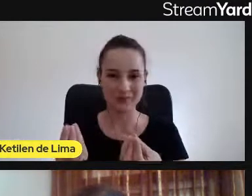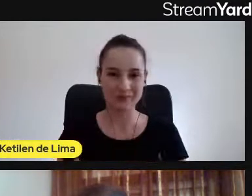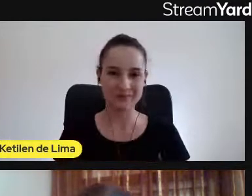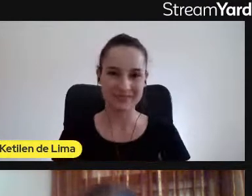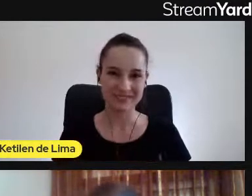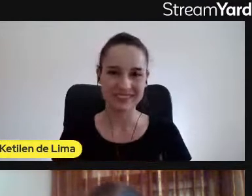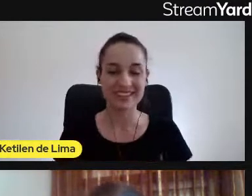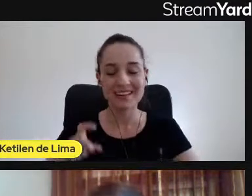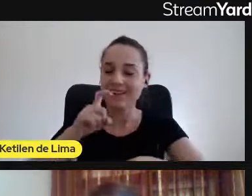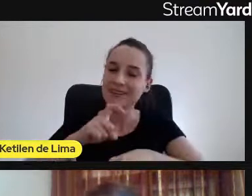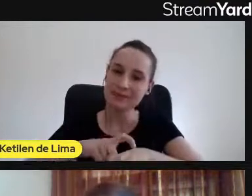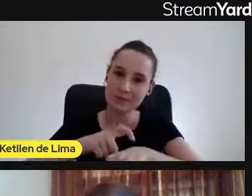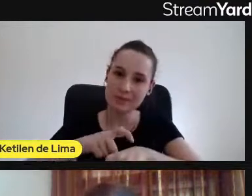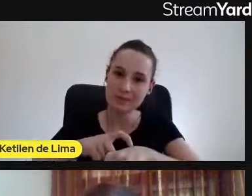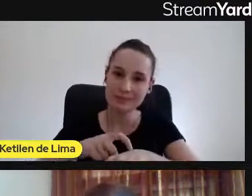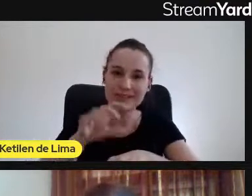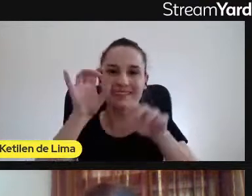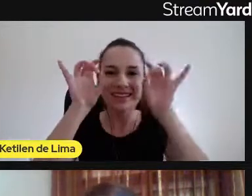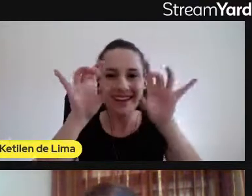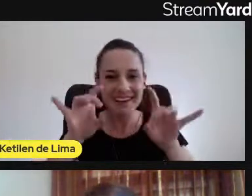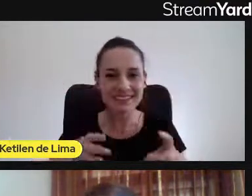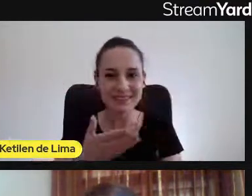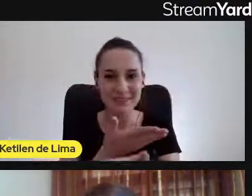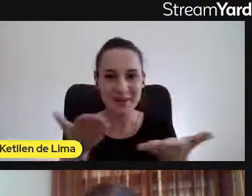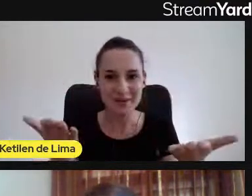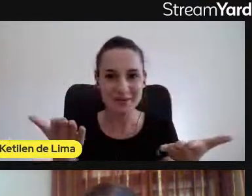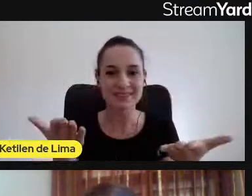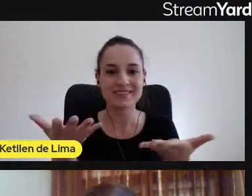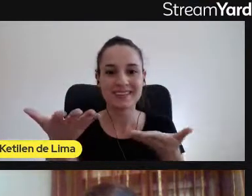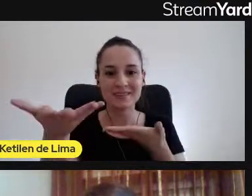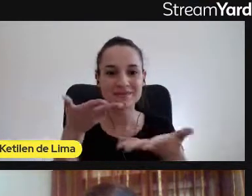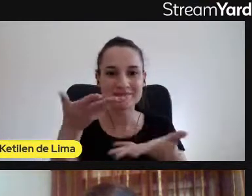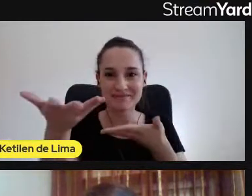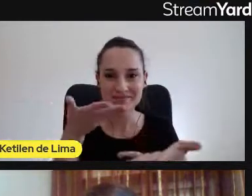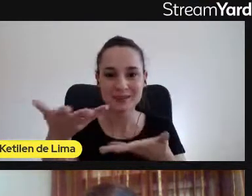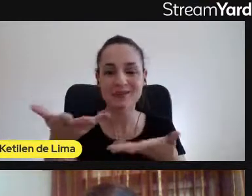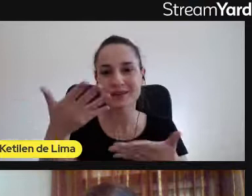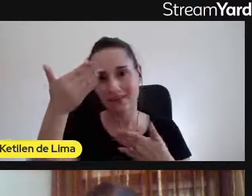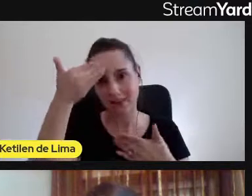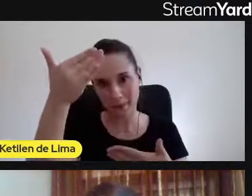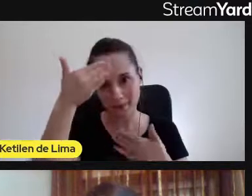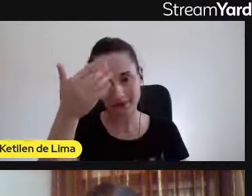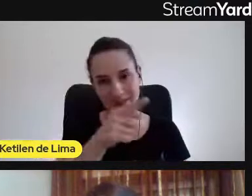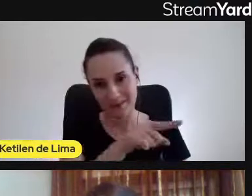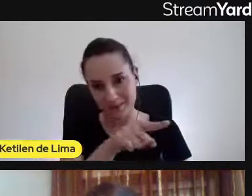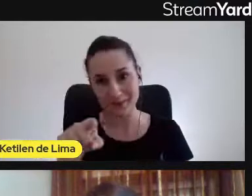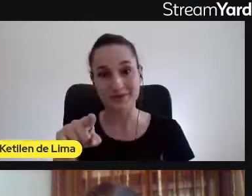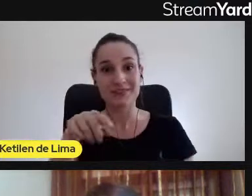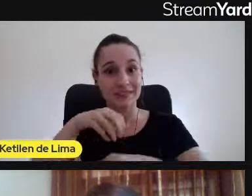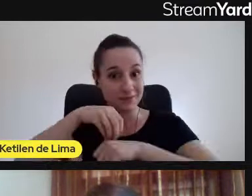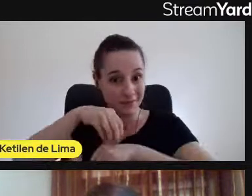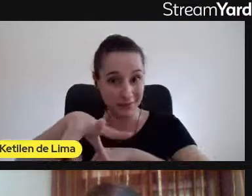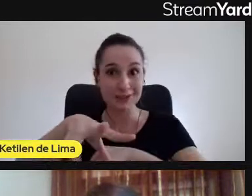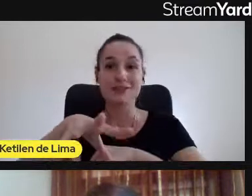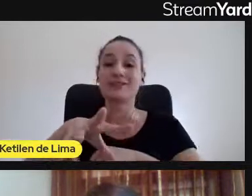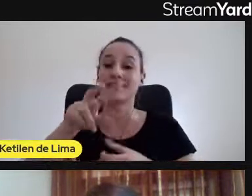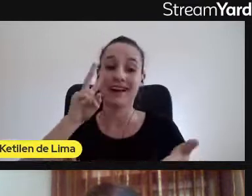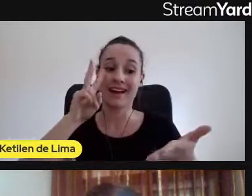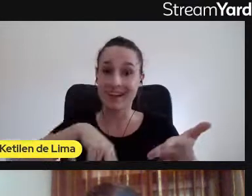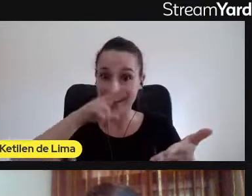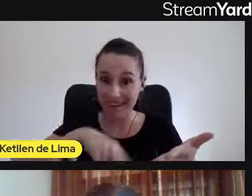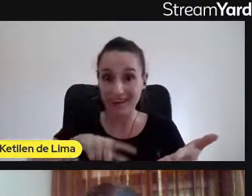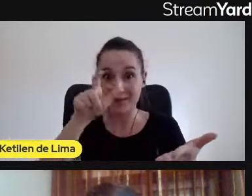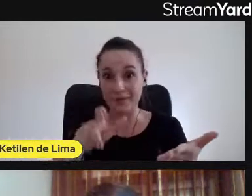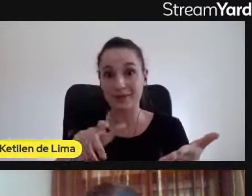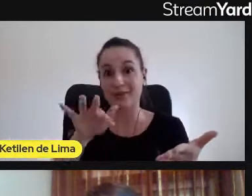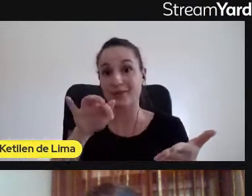fala, e assim como o Daniel, né, incentivo vocês a lerem não só o Fernando Pessoa, a obra dele, Livro do Desassossego, mas lerem,